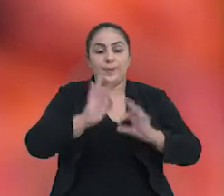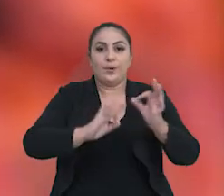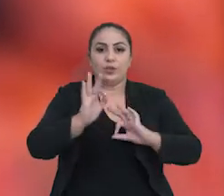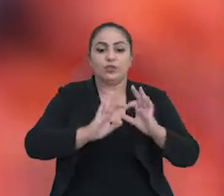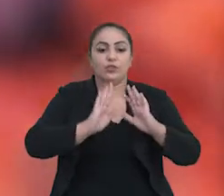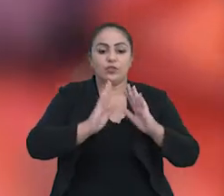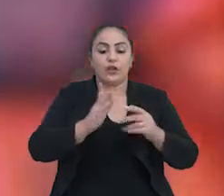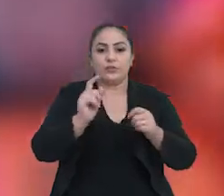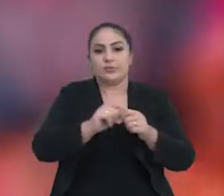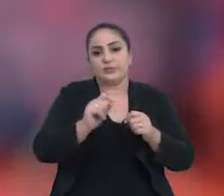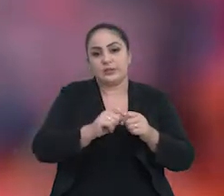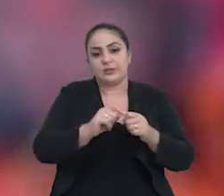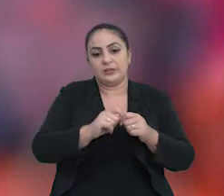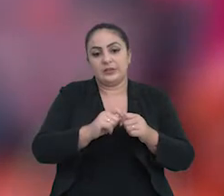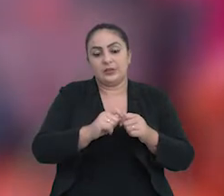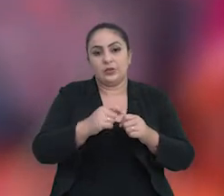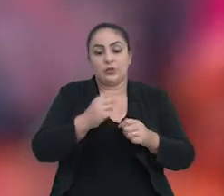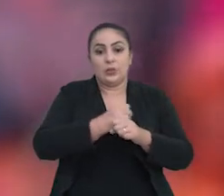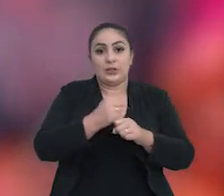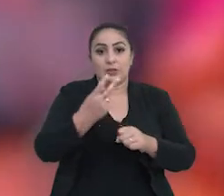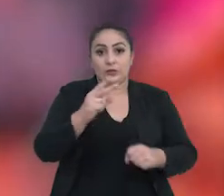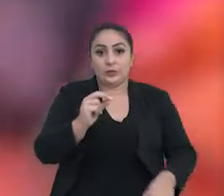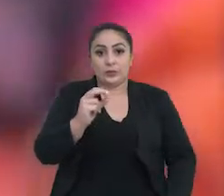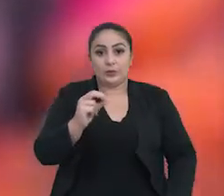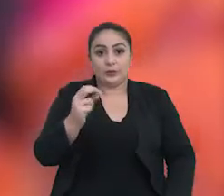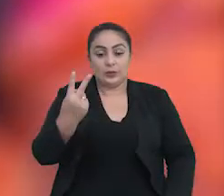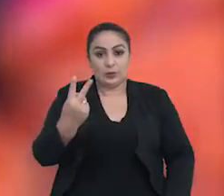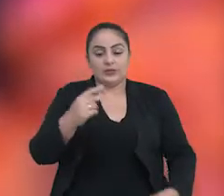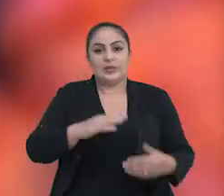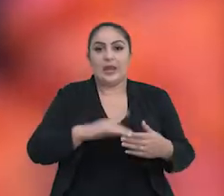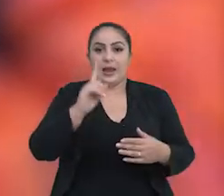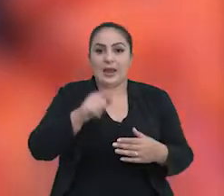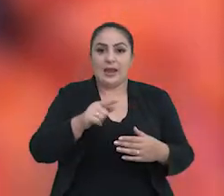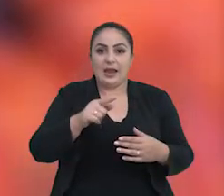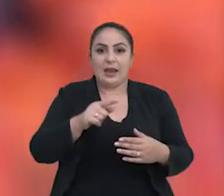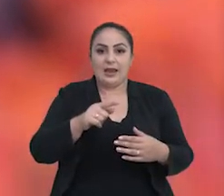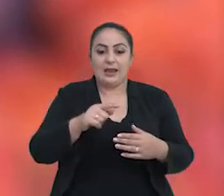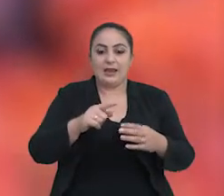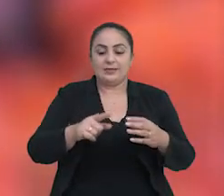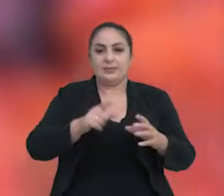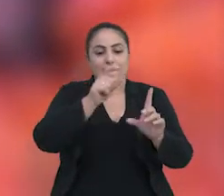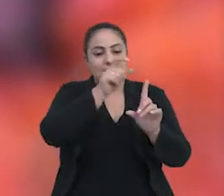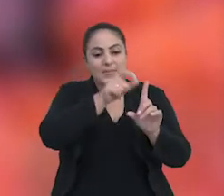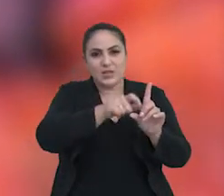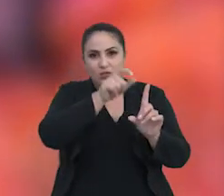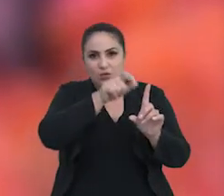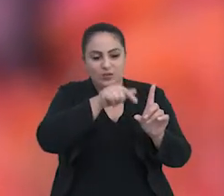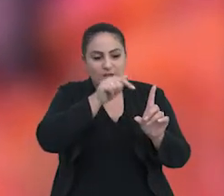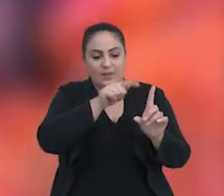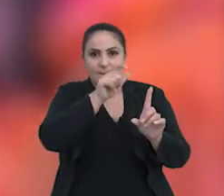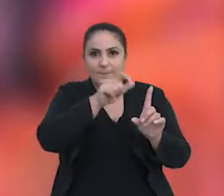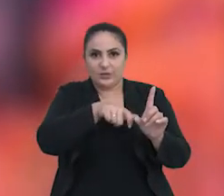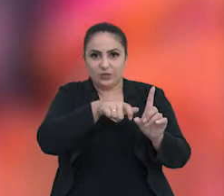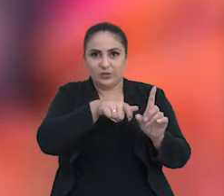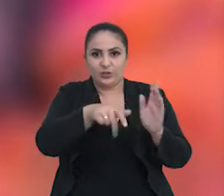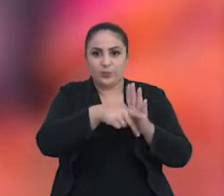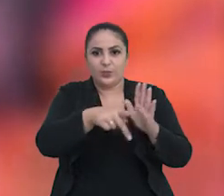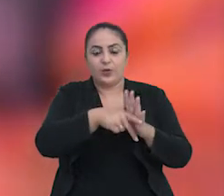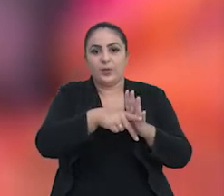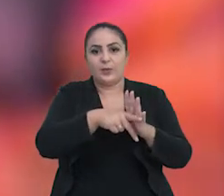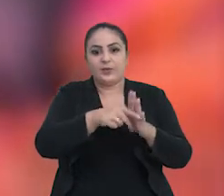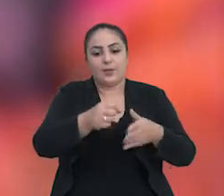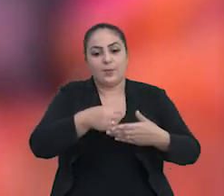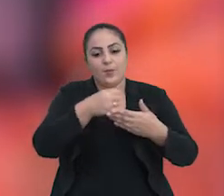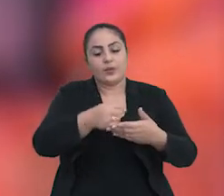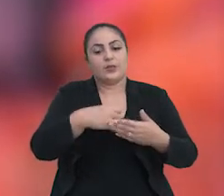a um projeto que eu já fiz no ano 2012, que seriam os personagens, foi os